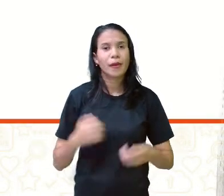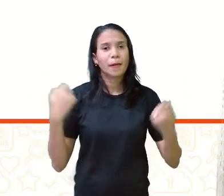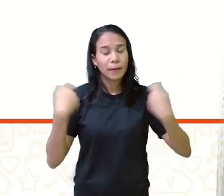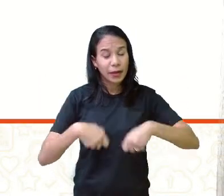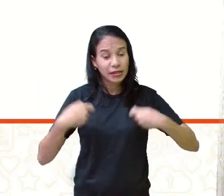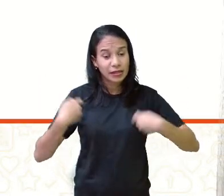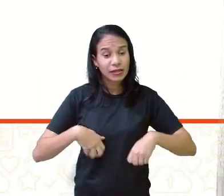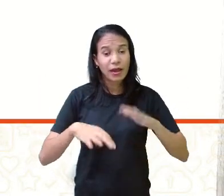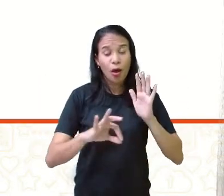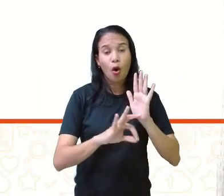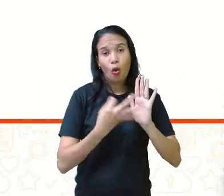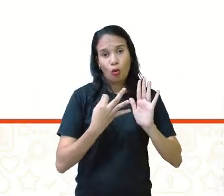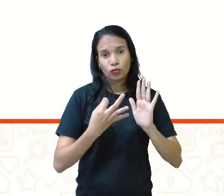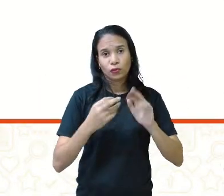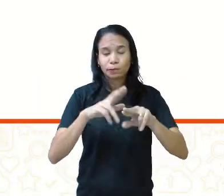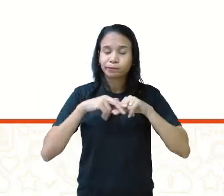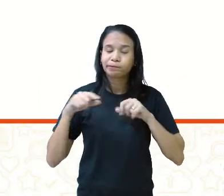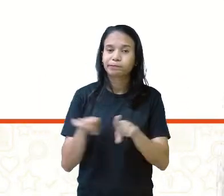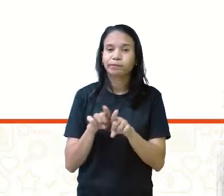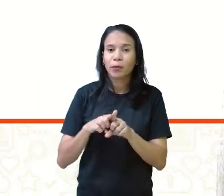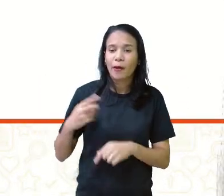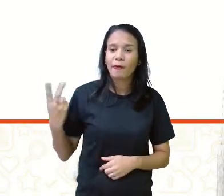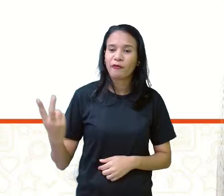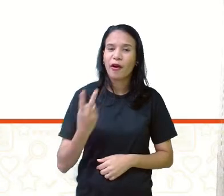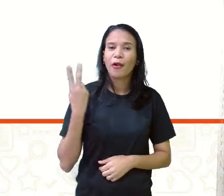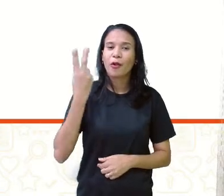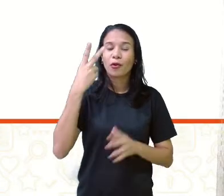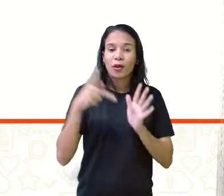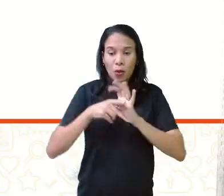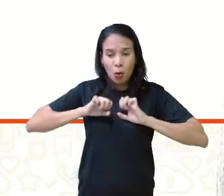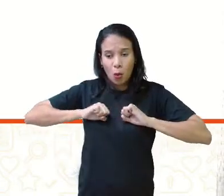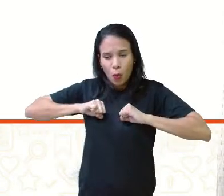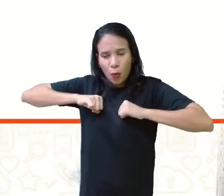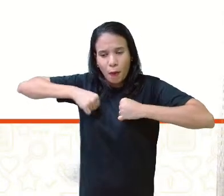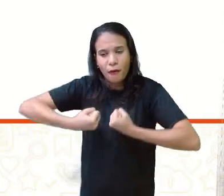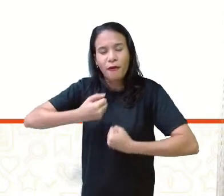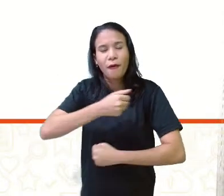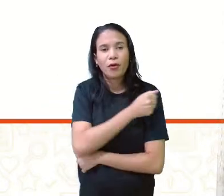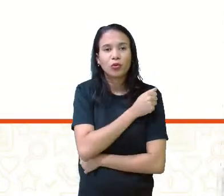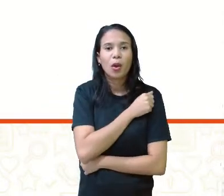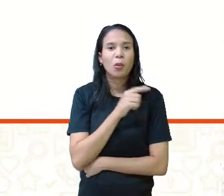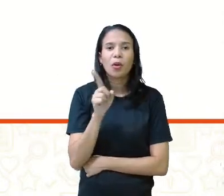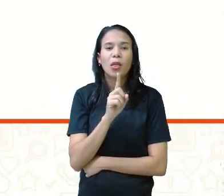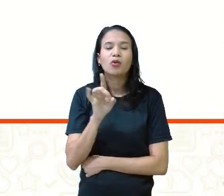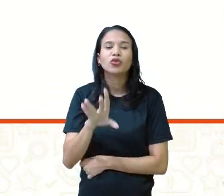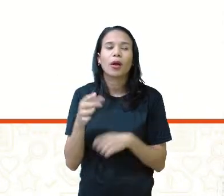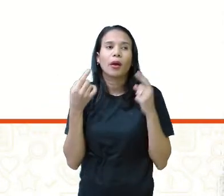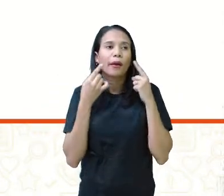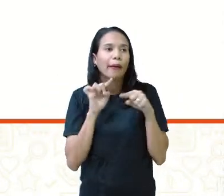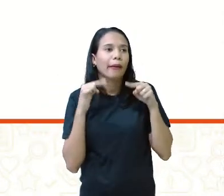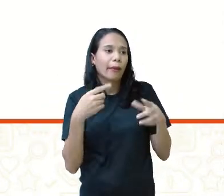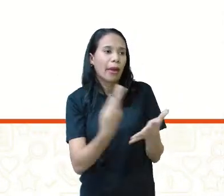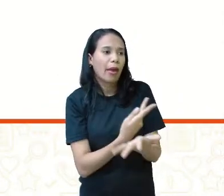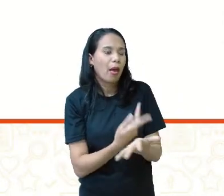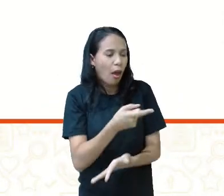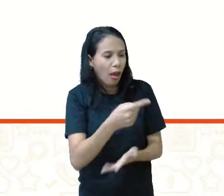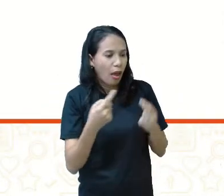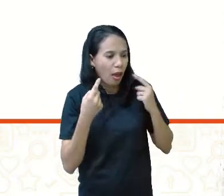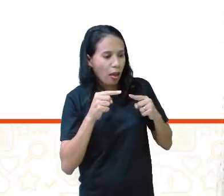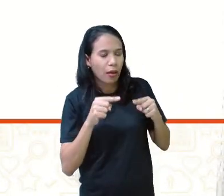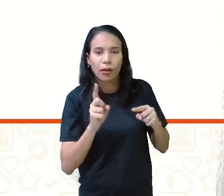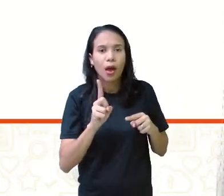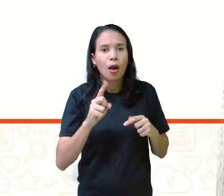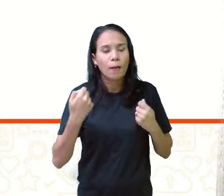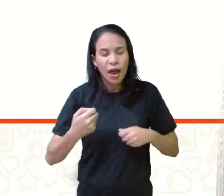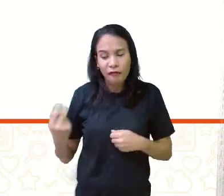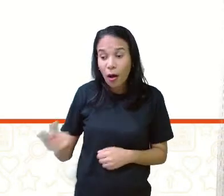precisa corrigir. E também valorizar o empenho do estudante e não somente o desempenho. É o que eu